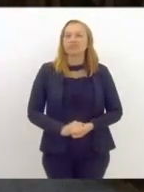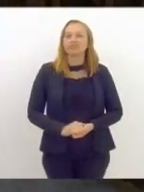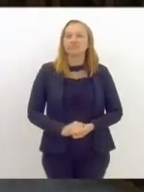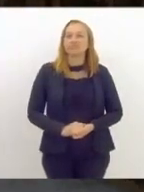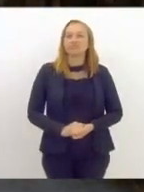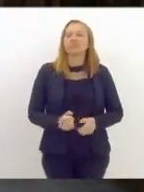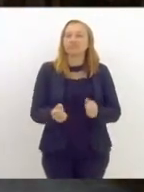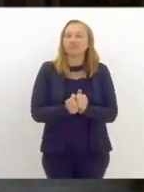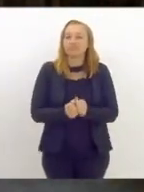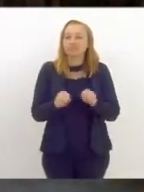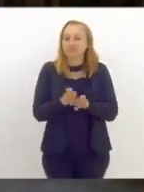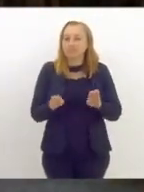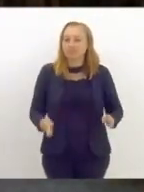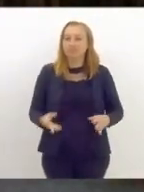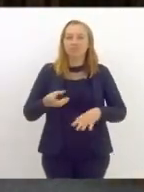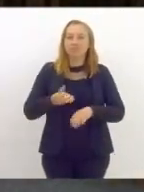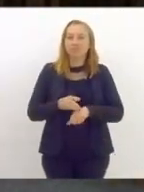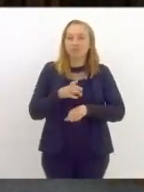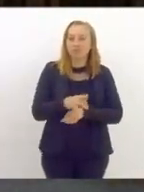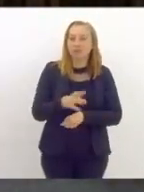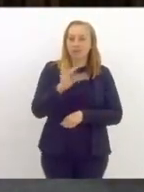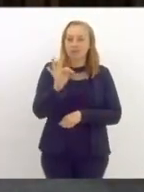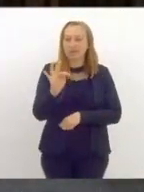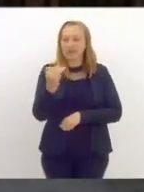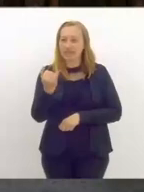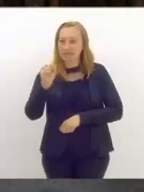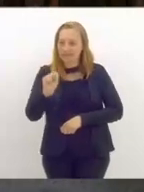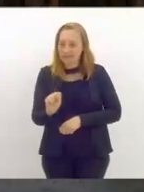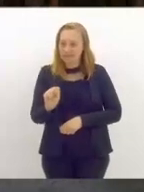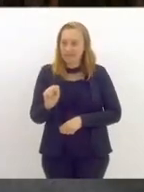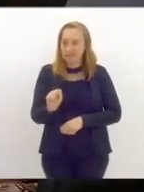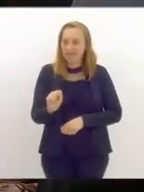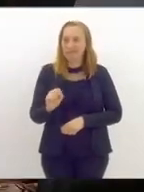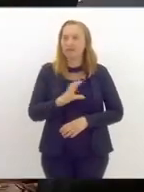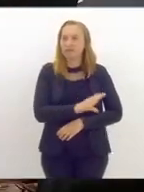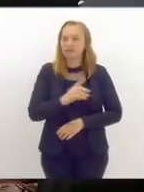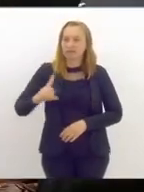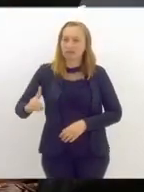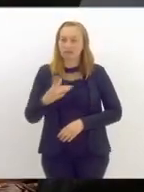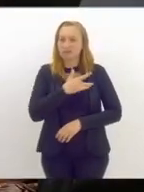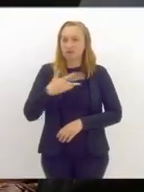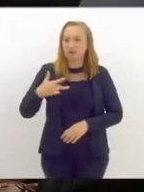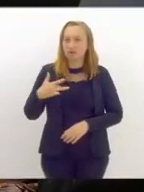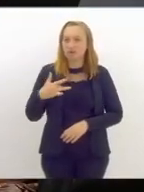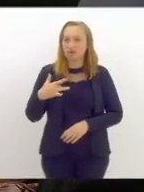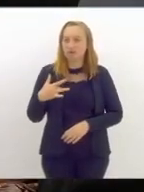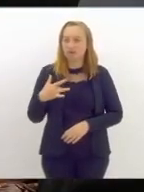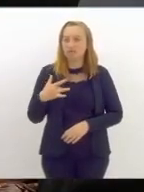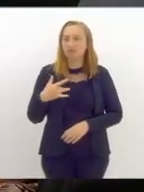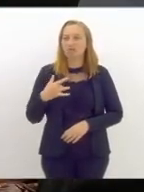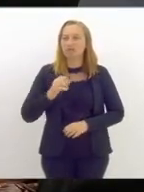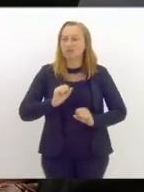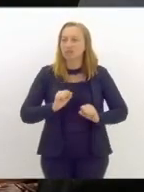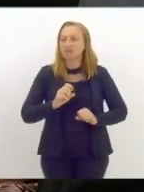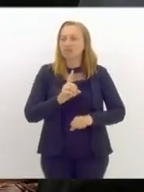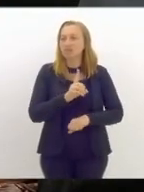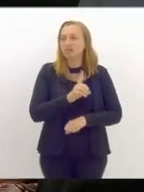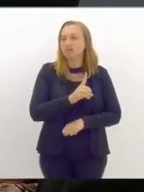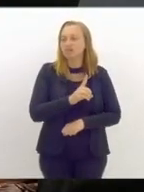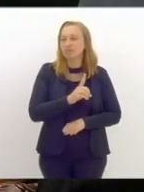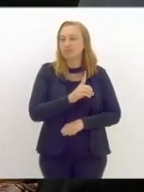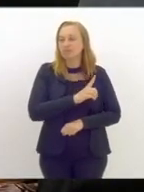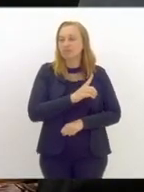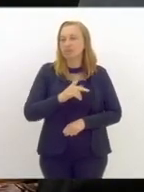Para estar conosco à mesa, a doutora Thaisa Guerreiro, coordenadora de saúde e tutela coletiva da Defensoria Pública do Rio